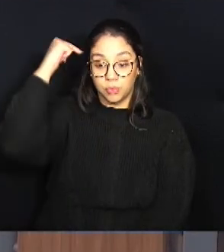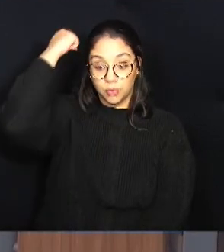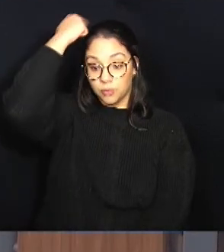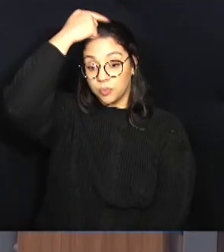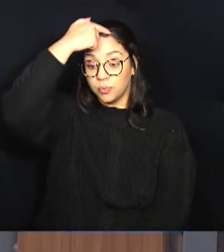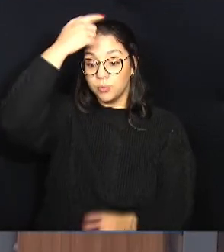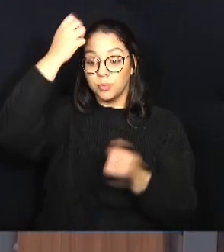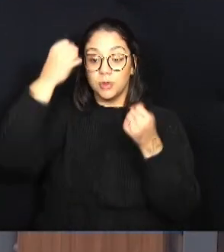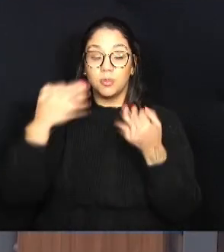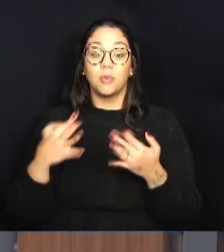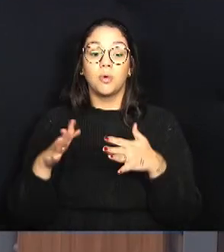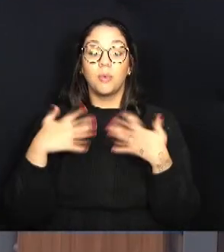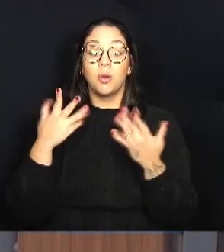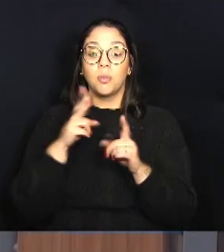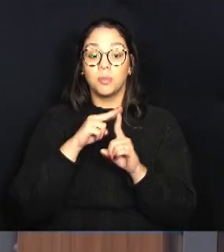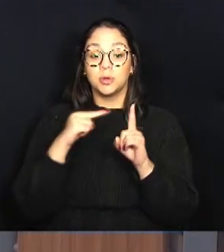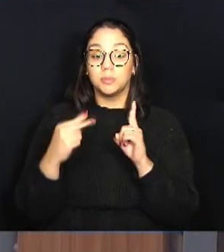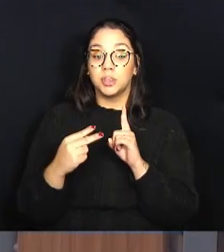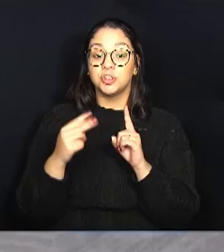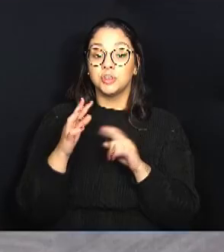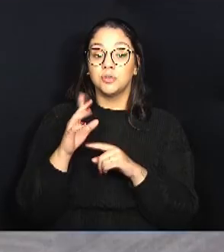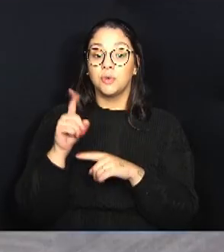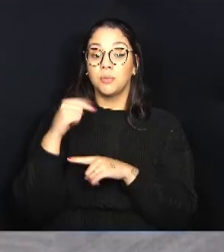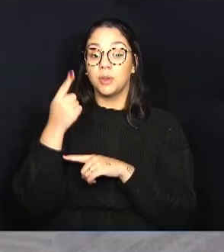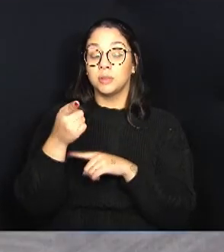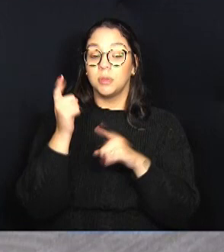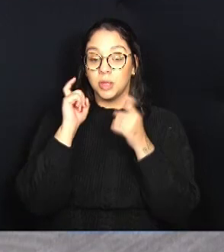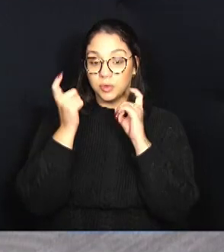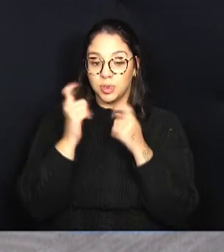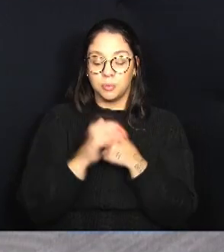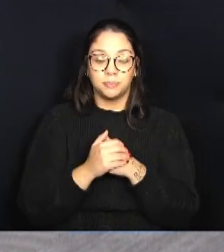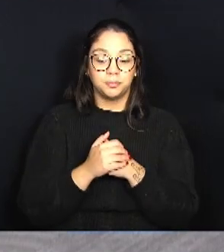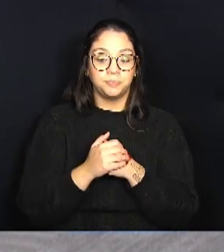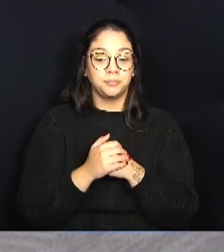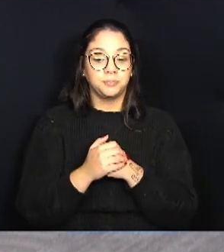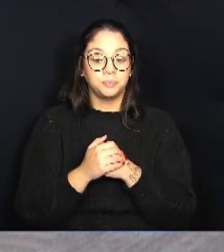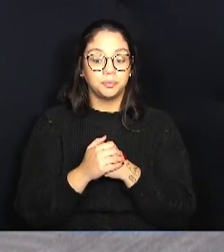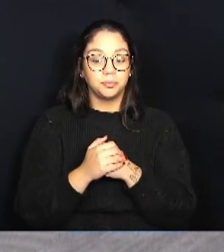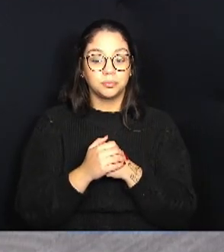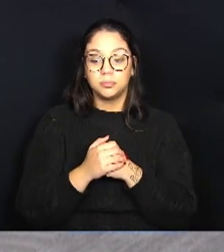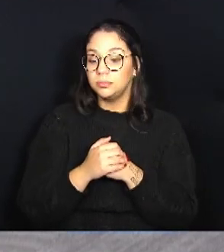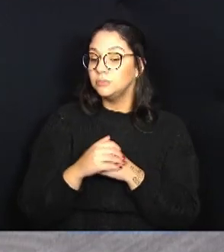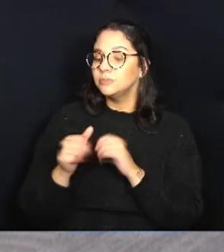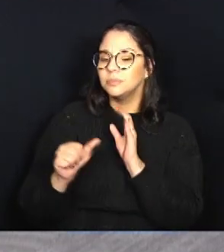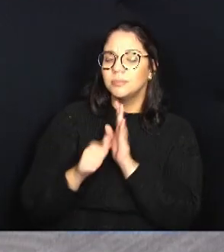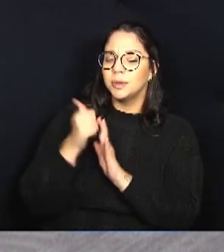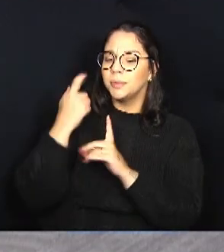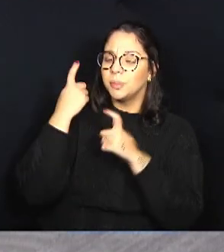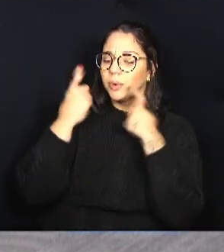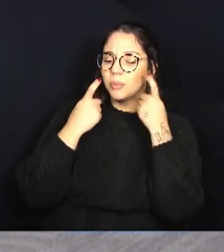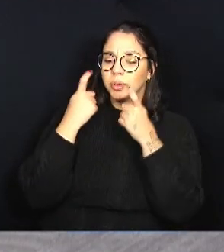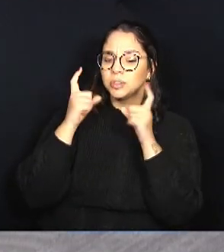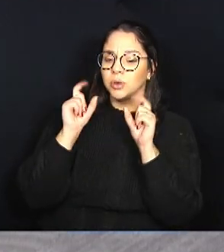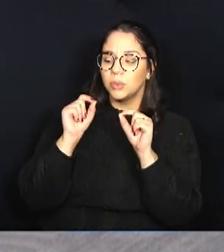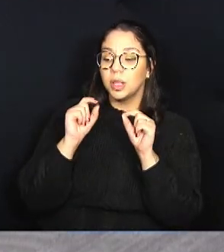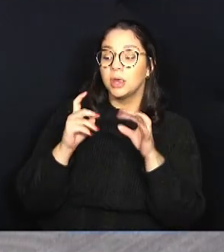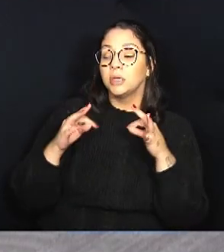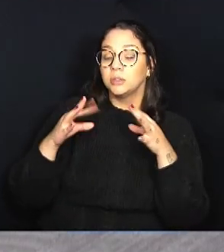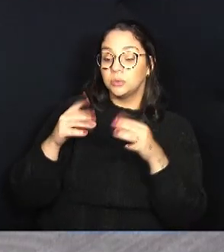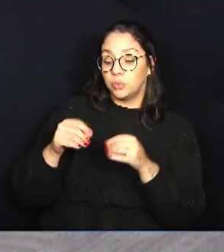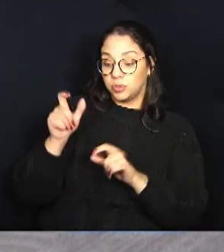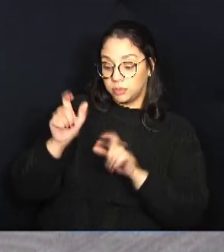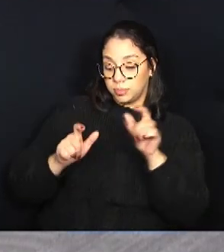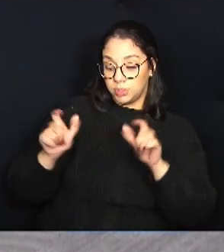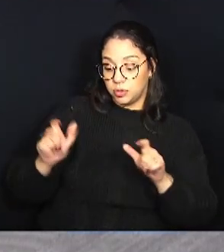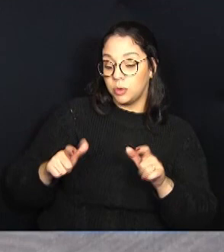das perspectivas das próximas reuniões. Primeira preocupação nossa é escutar todos os agentes que trabalham com essa